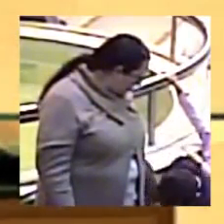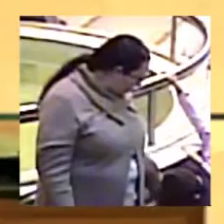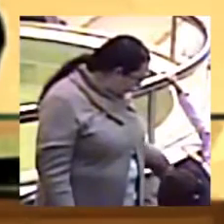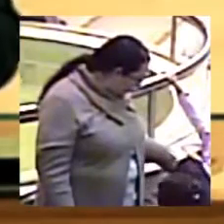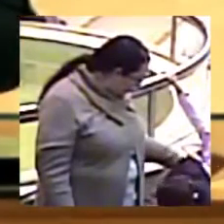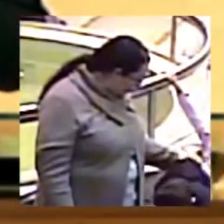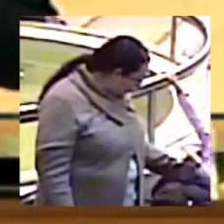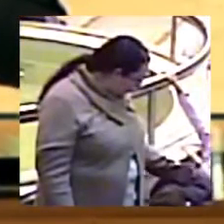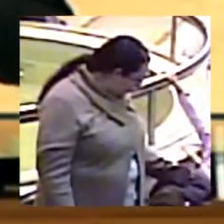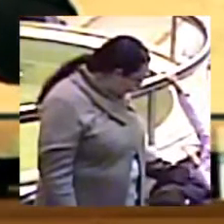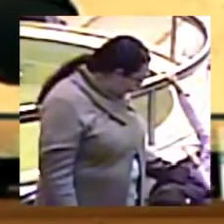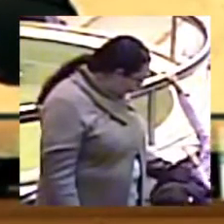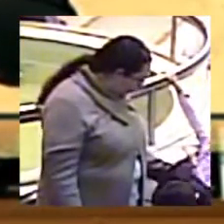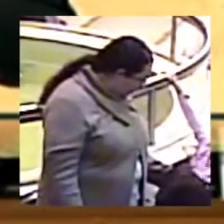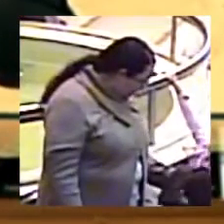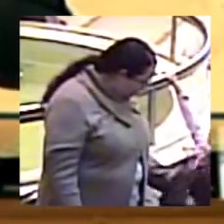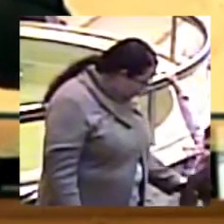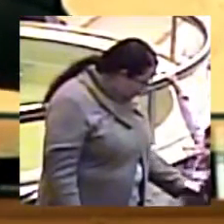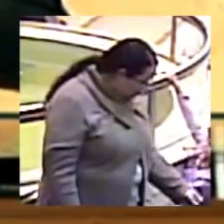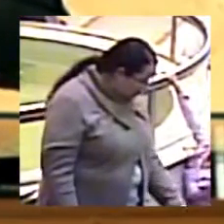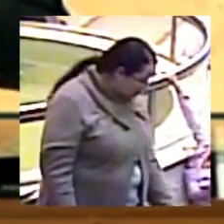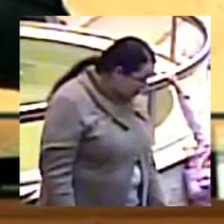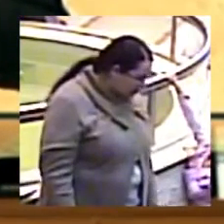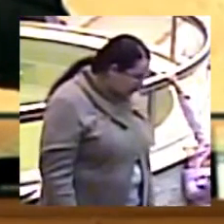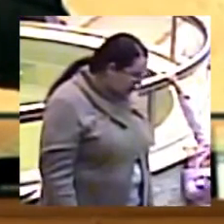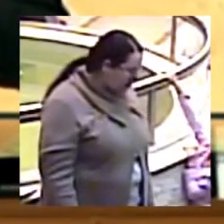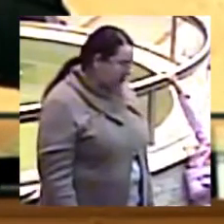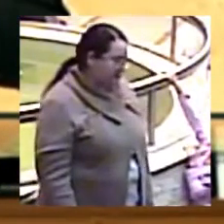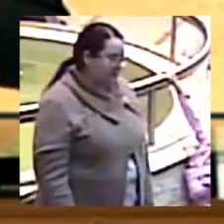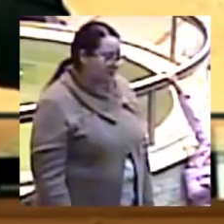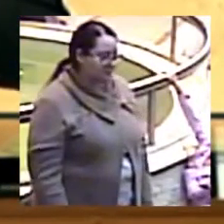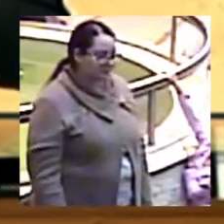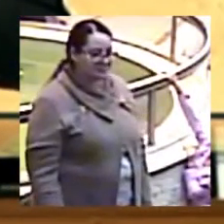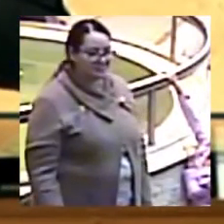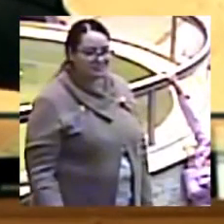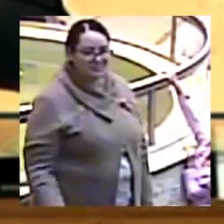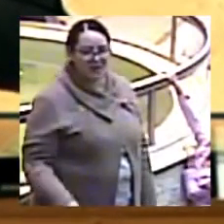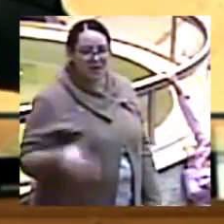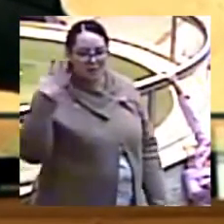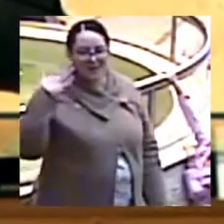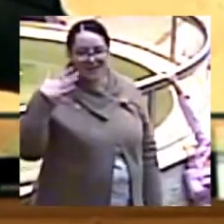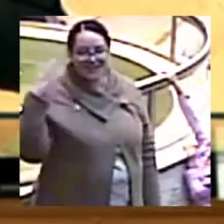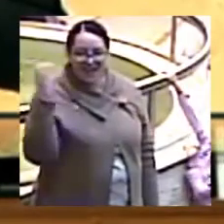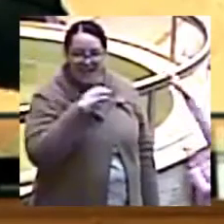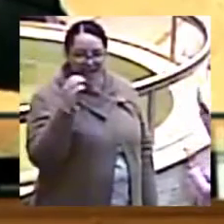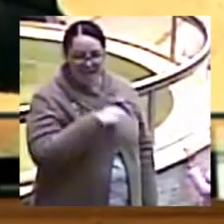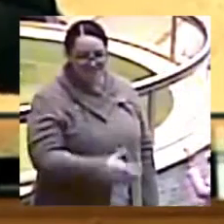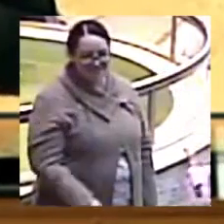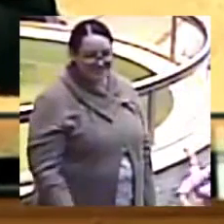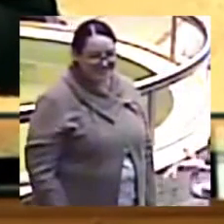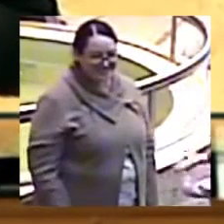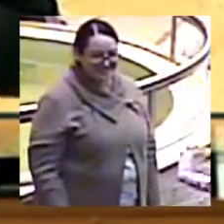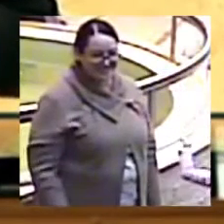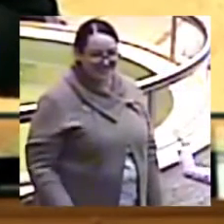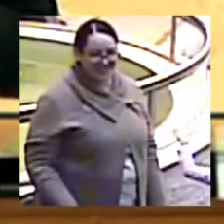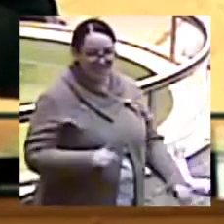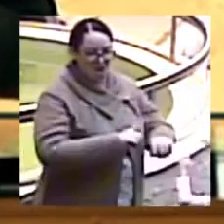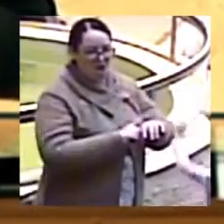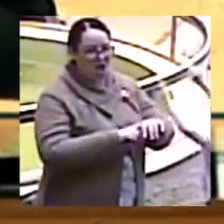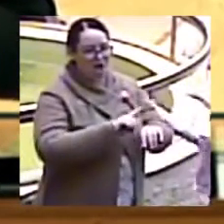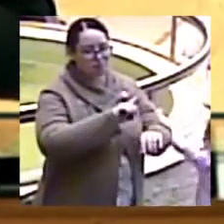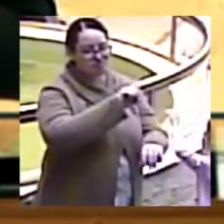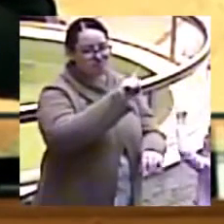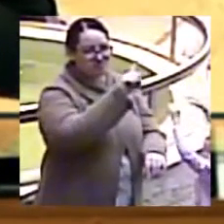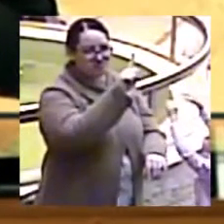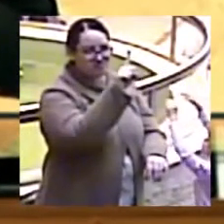Hoje eu vou ter que fazer milagre, porque o horário está avançado. Mas aguenta um firme aí, quem fica até